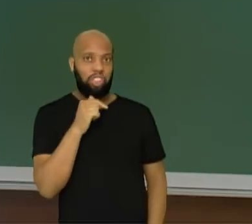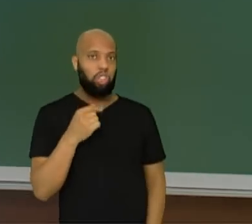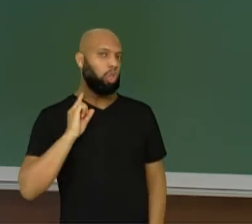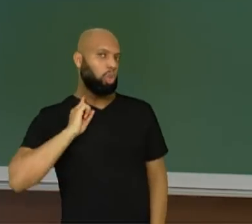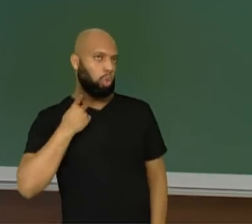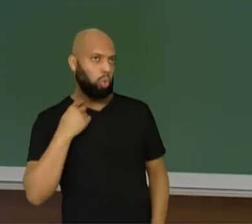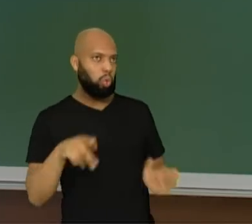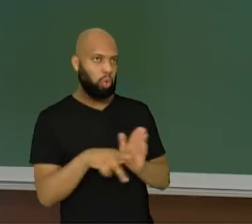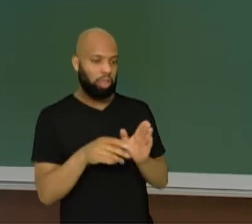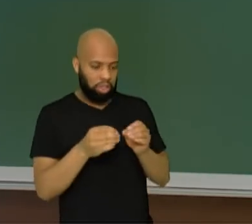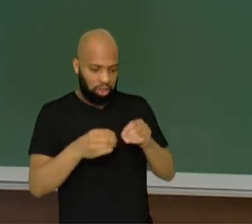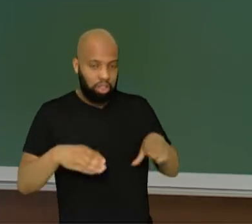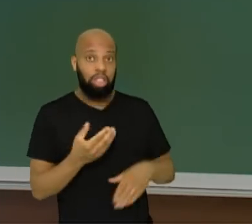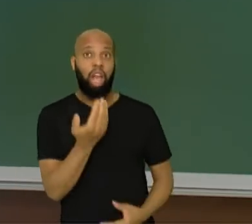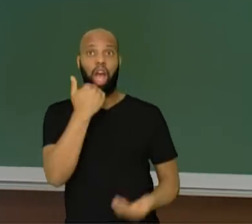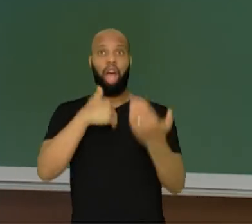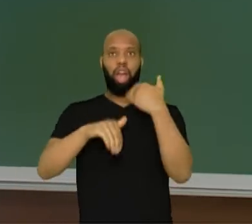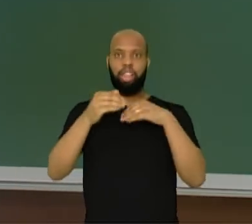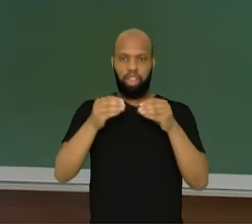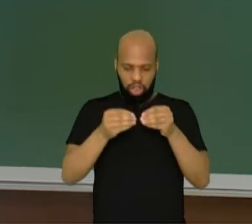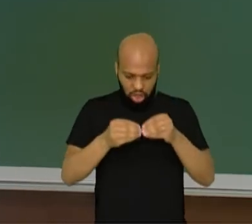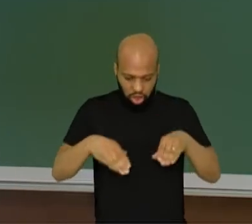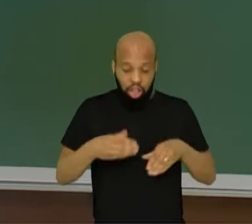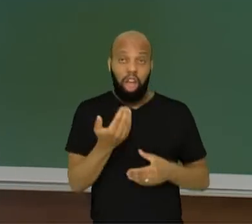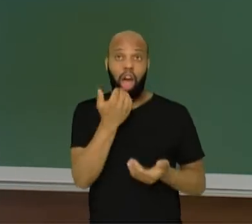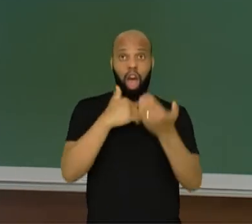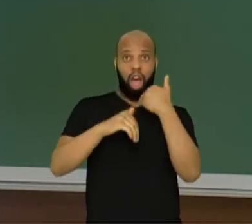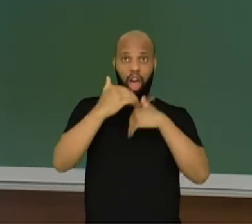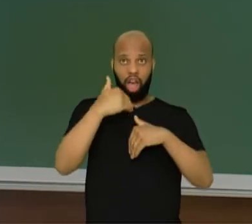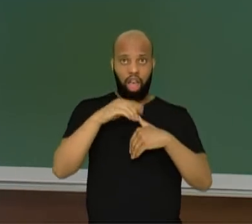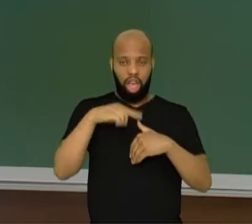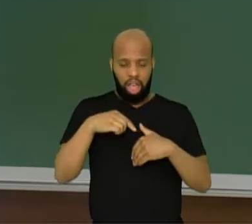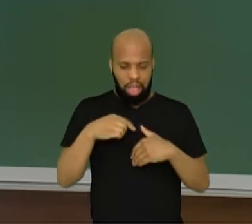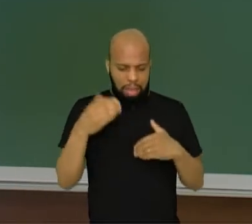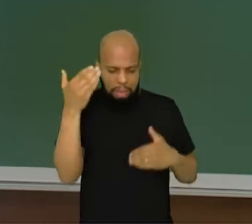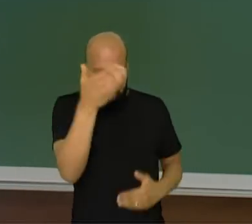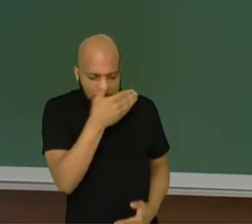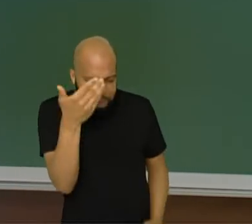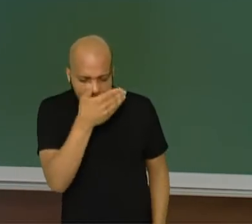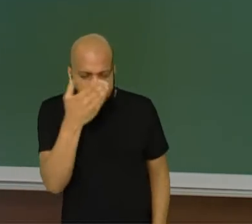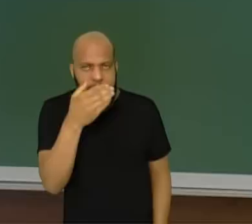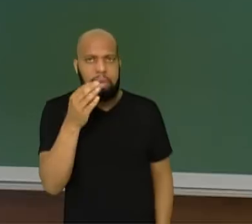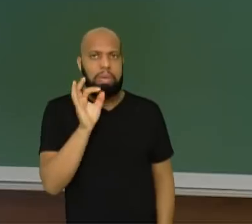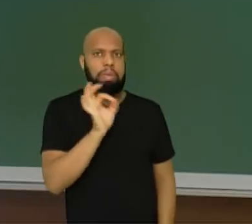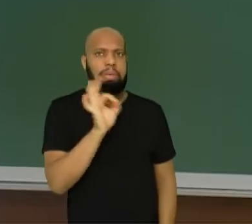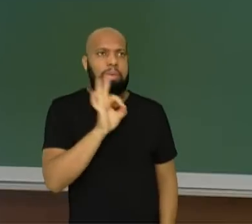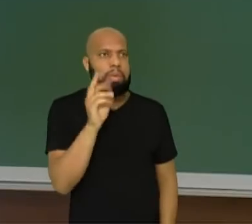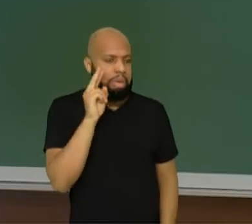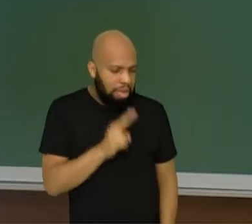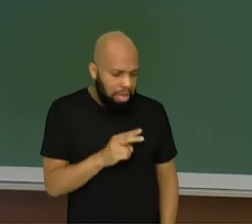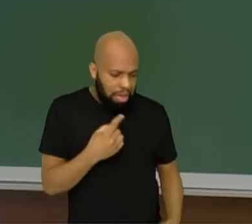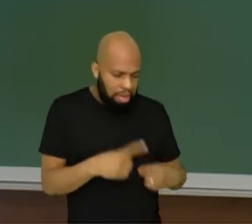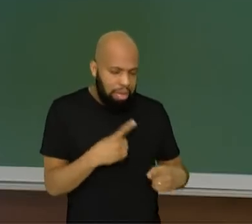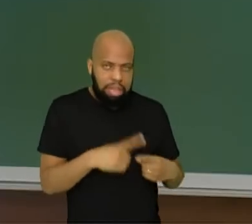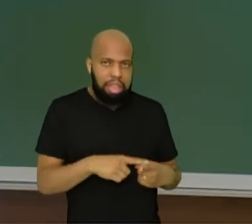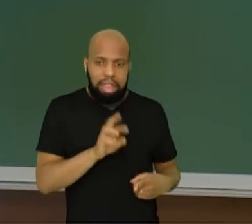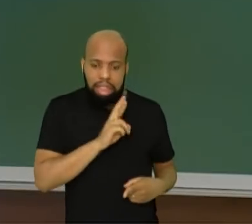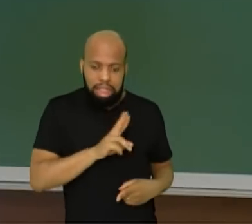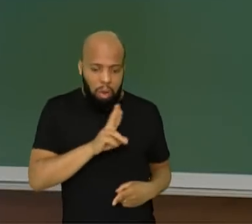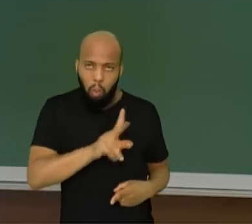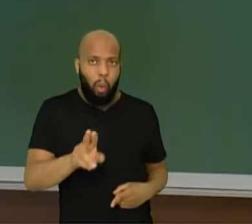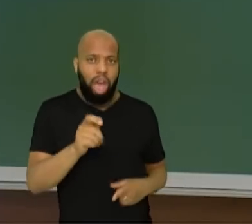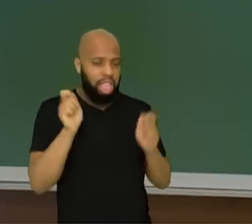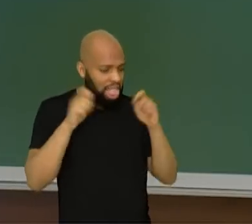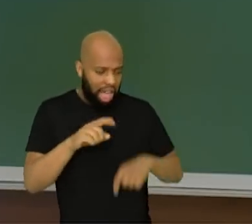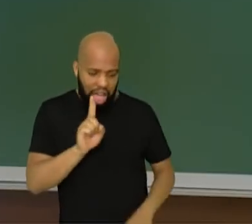ovos, esses ovos entraram no nosso corpo. Eles são microscópicos, eu não vi esses ovinhos na água, boiando na água. No